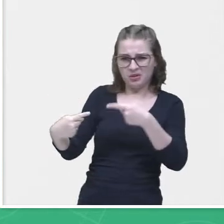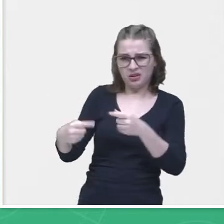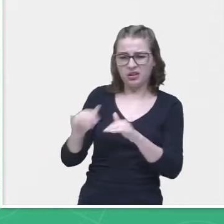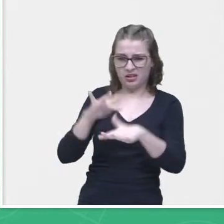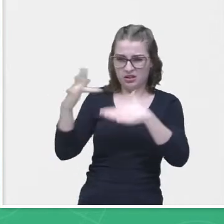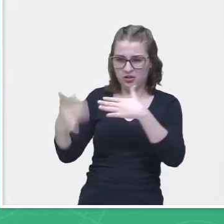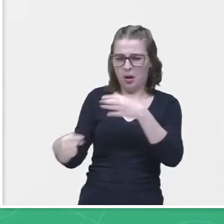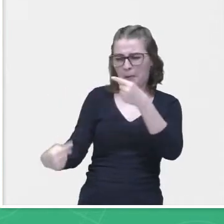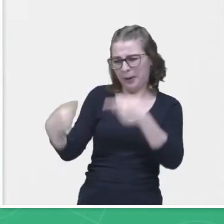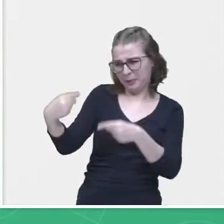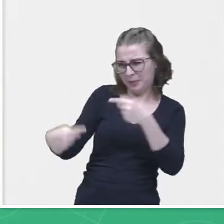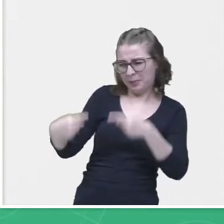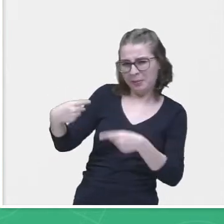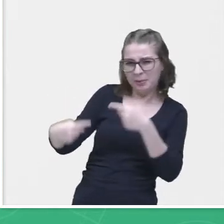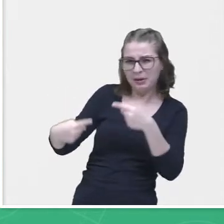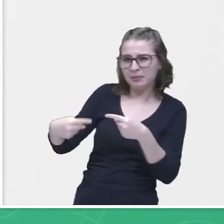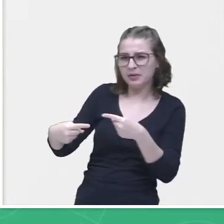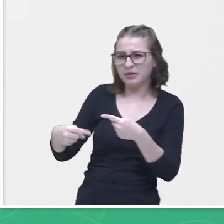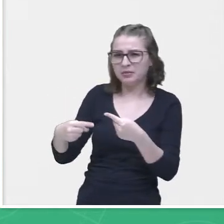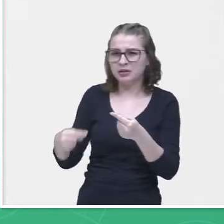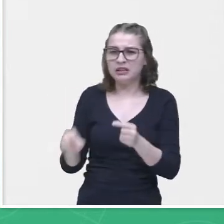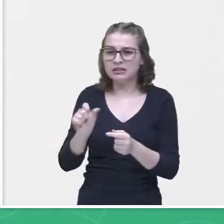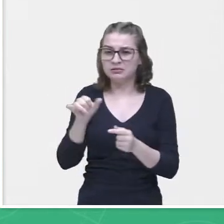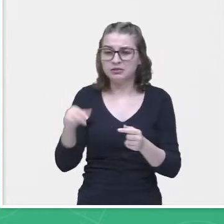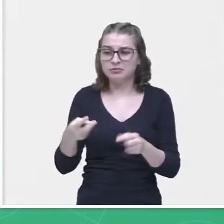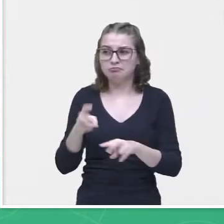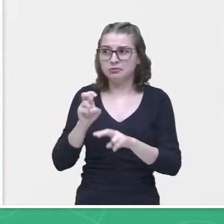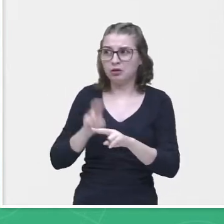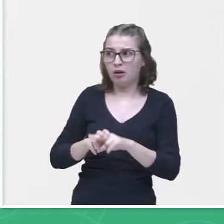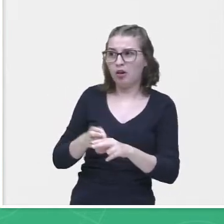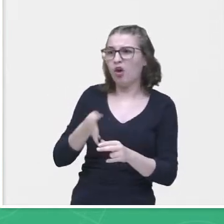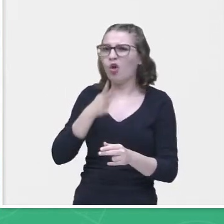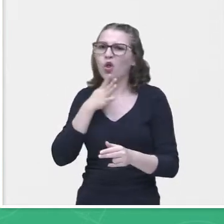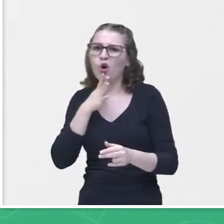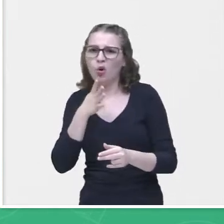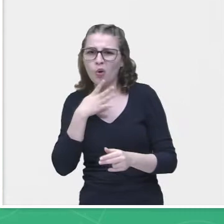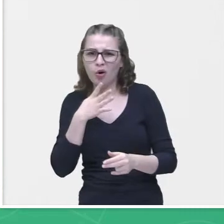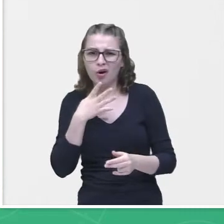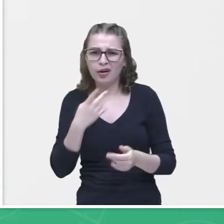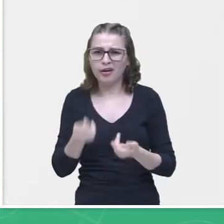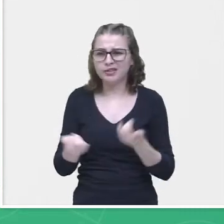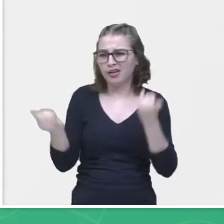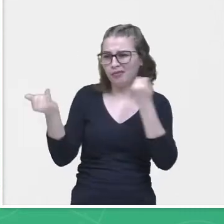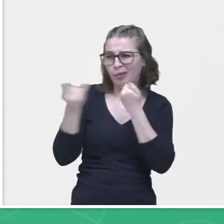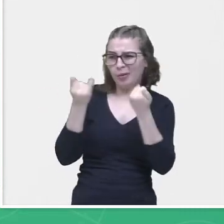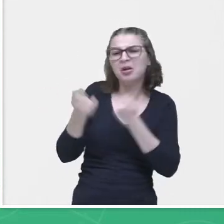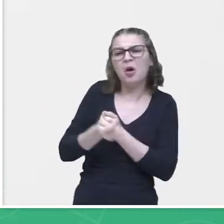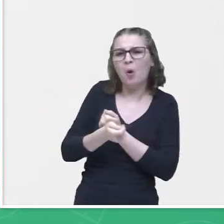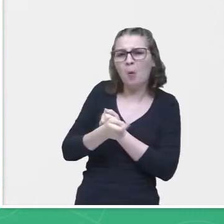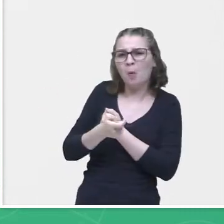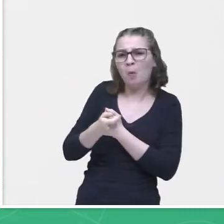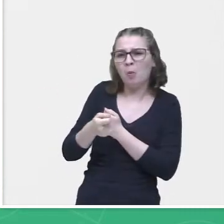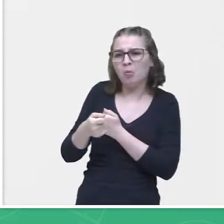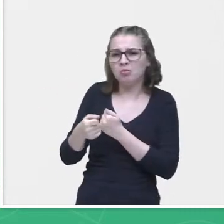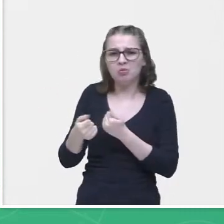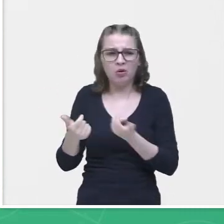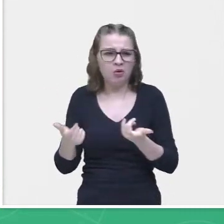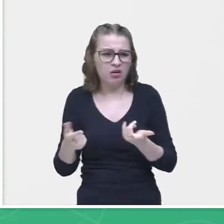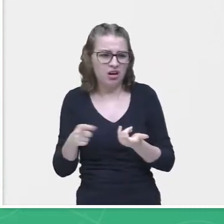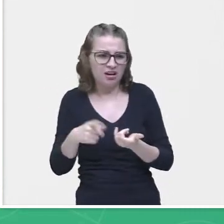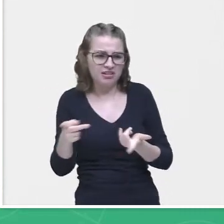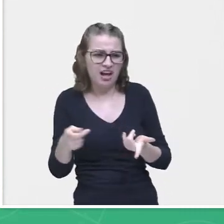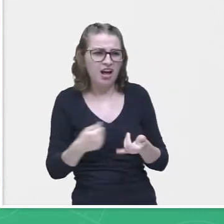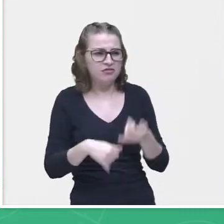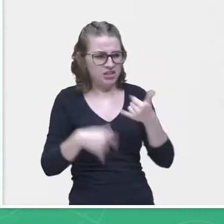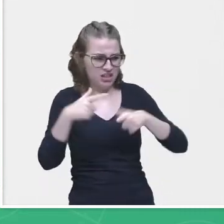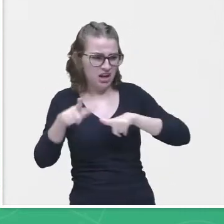sociais, porque, quem assiste reality show é pessoa que tem pouca informação, não tem o que fazer, aí o outro, não, peraí,